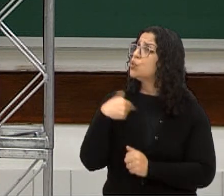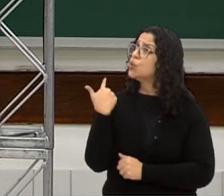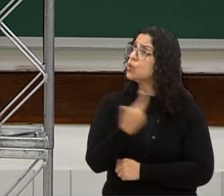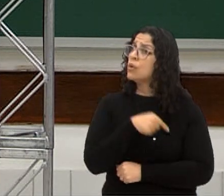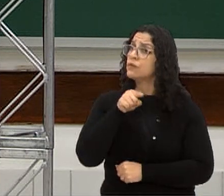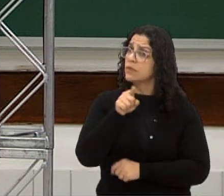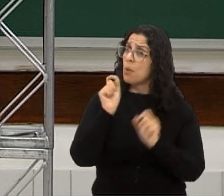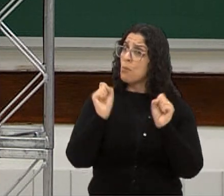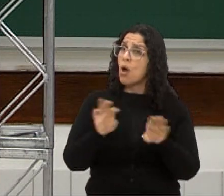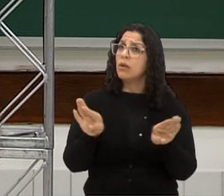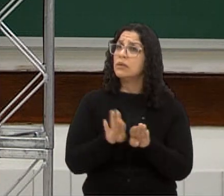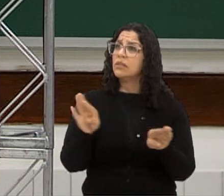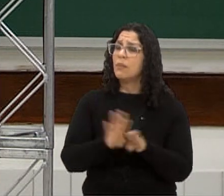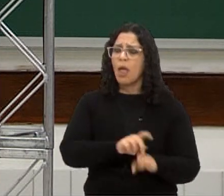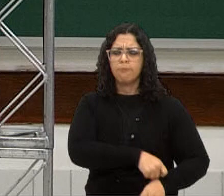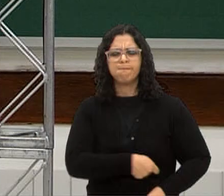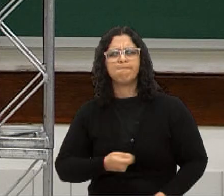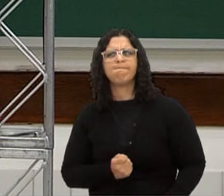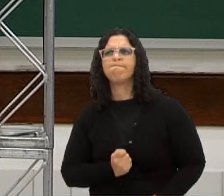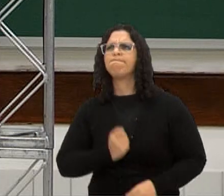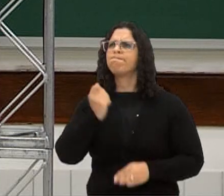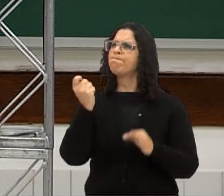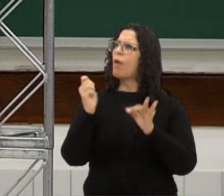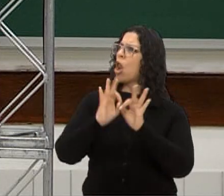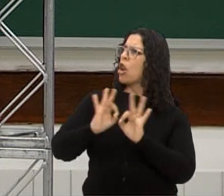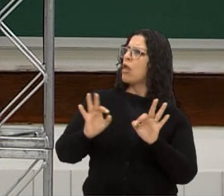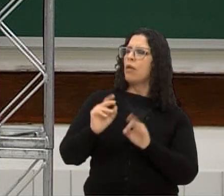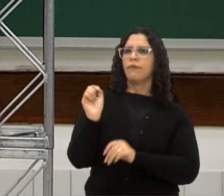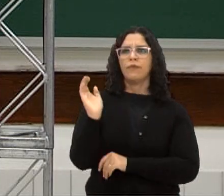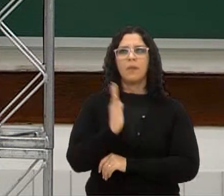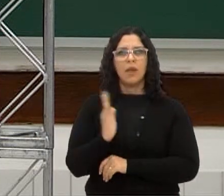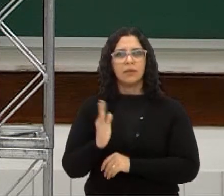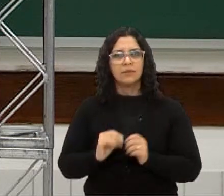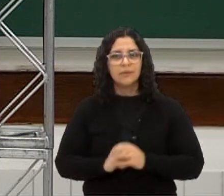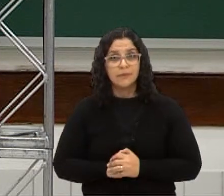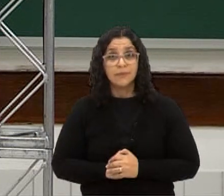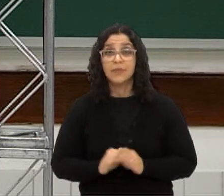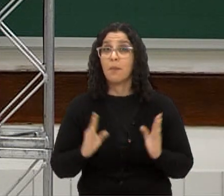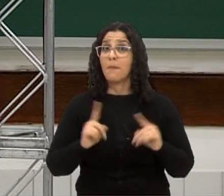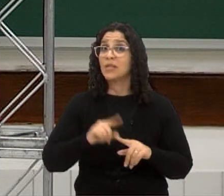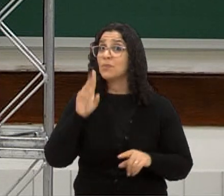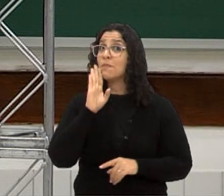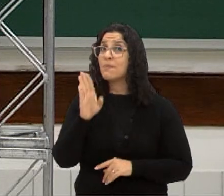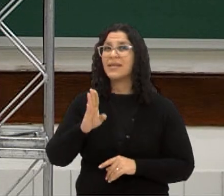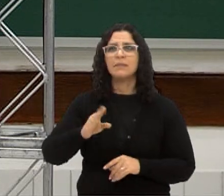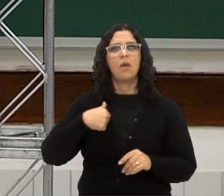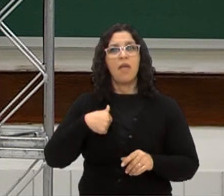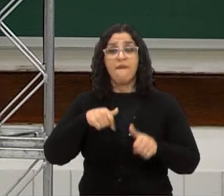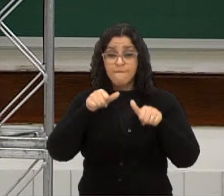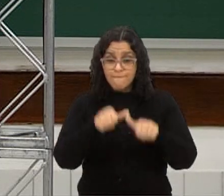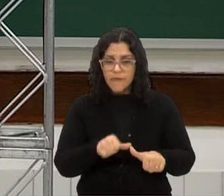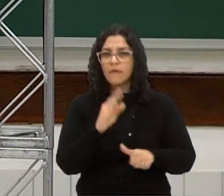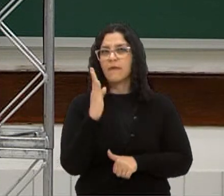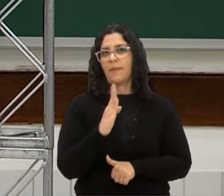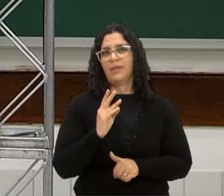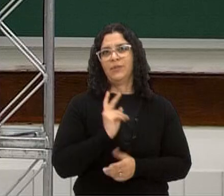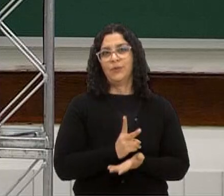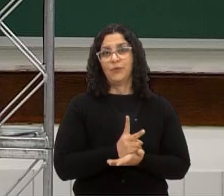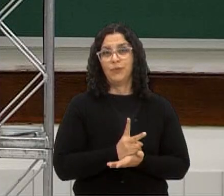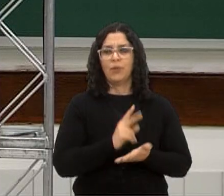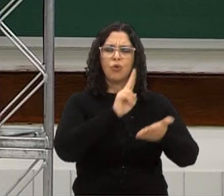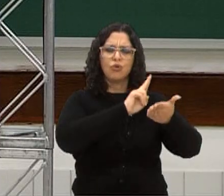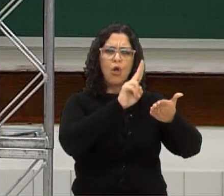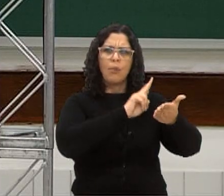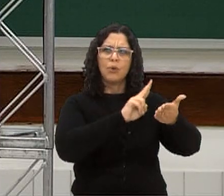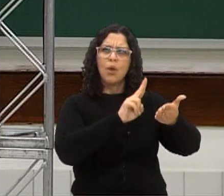vamos dizer assim, proclame a independência. Mas nesse momento o mais importante é a permanência no Brasil. Essas assinaturas,